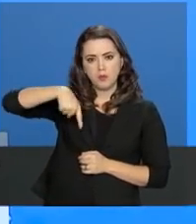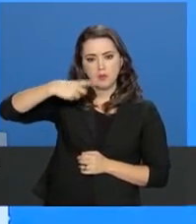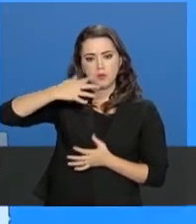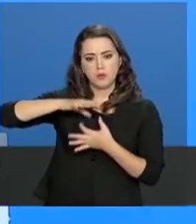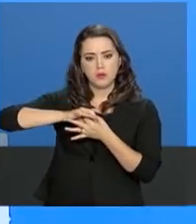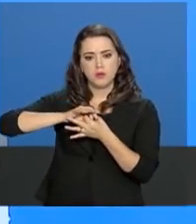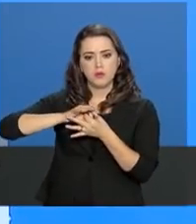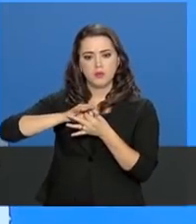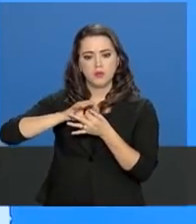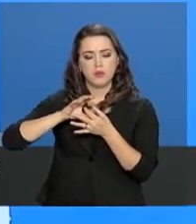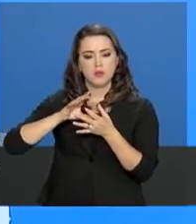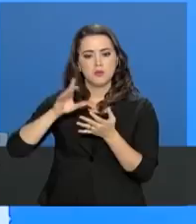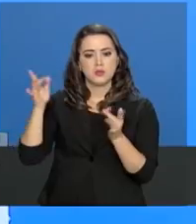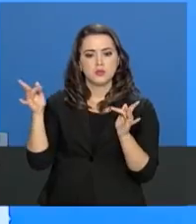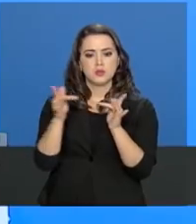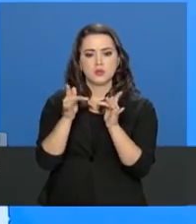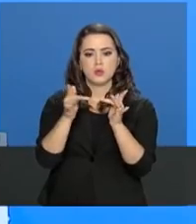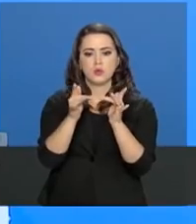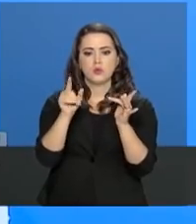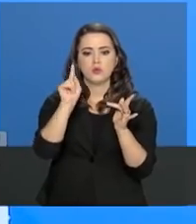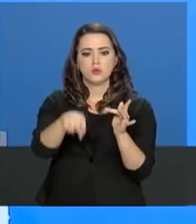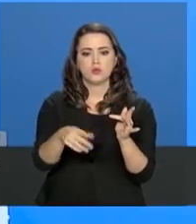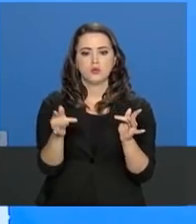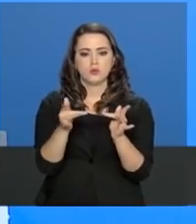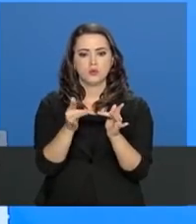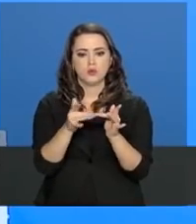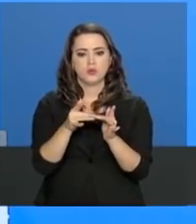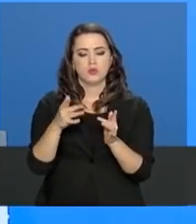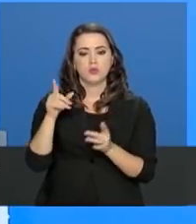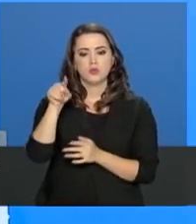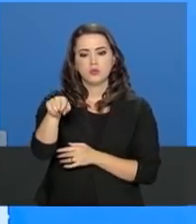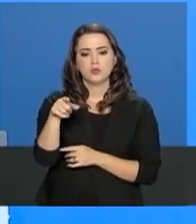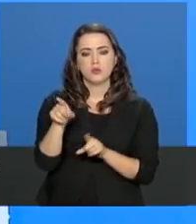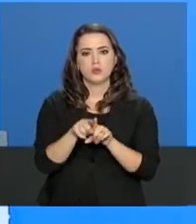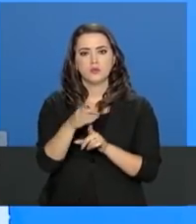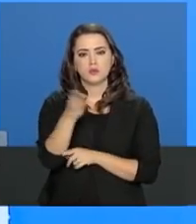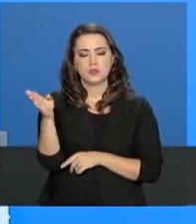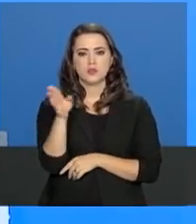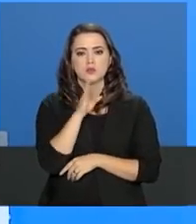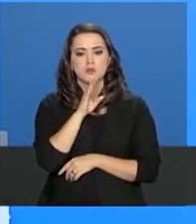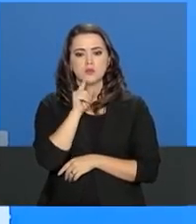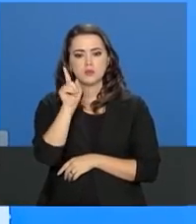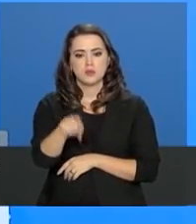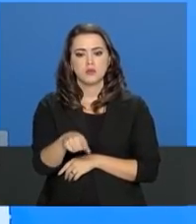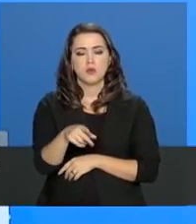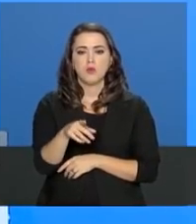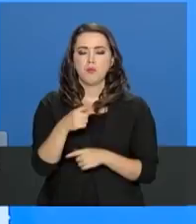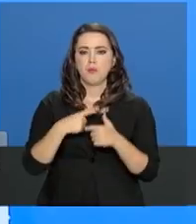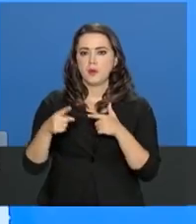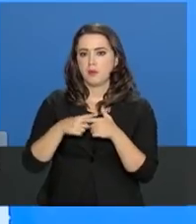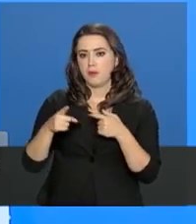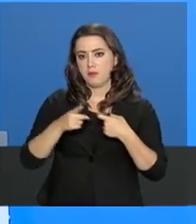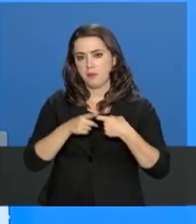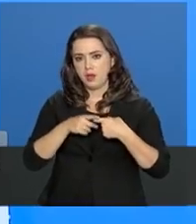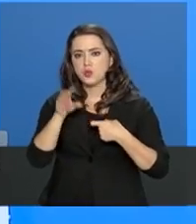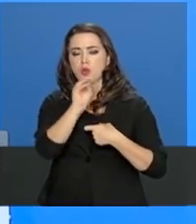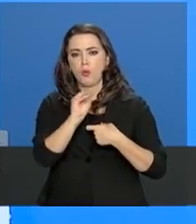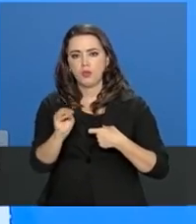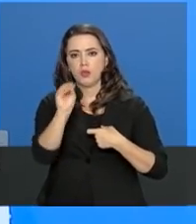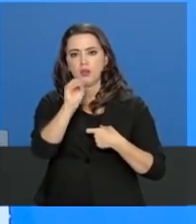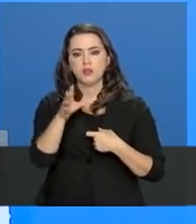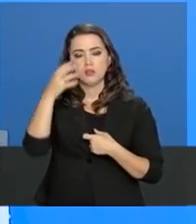porque ele tem um problema que eles conhecem a desconhecem é que é um problema médico que está cuidando e